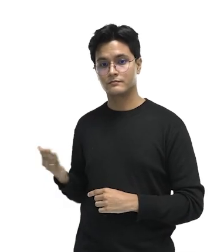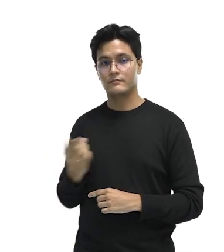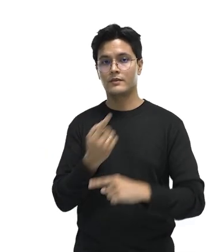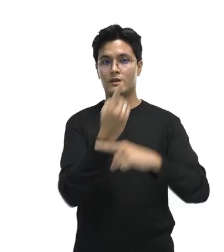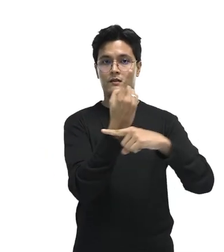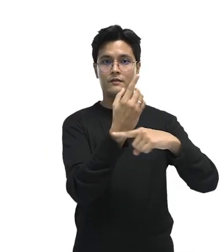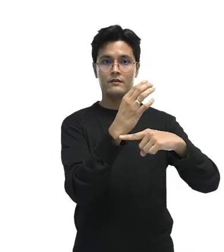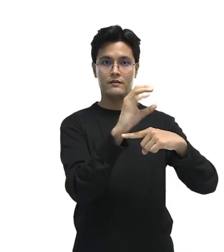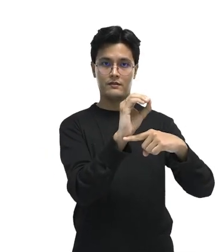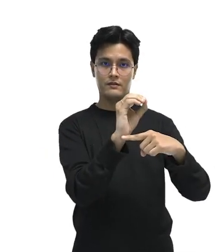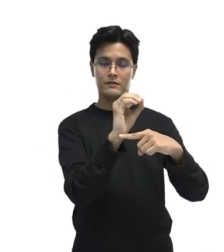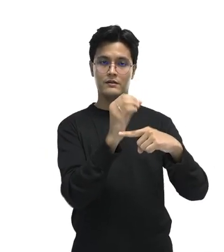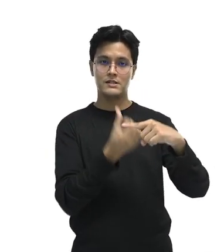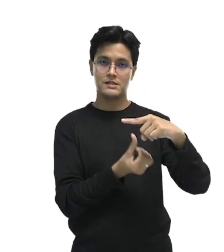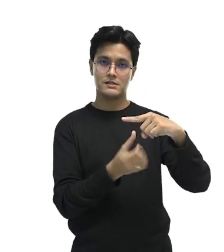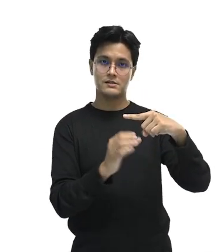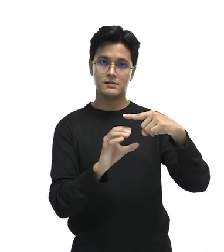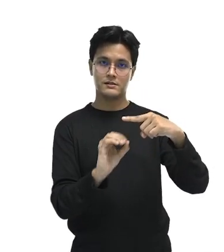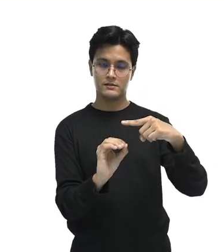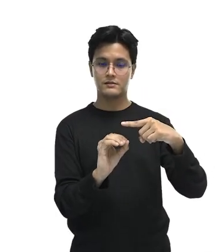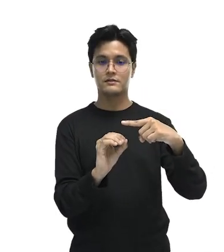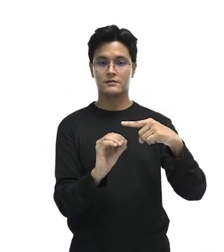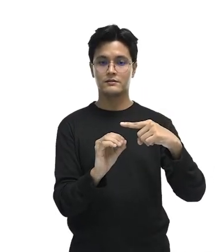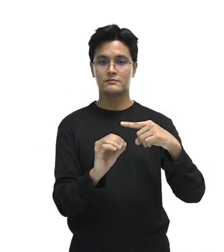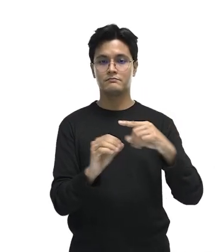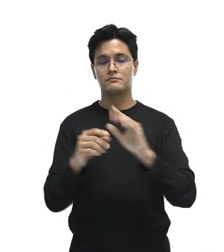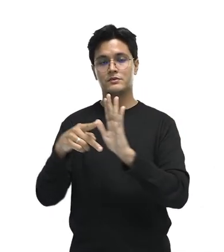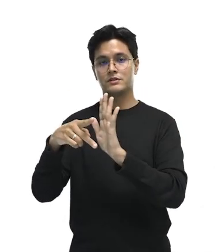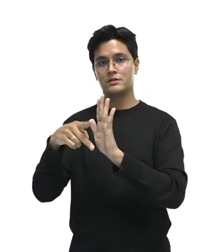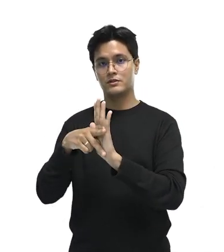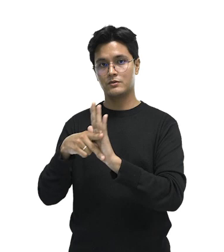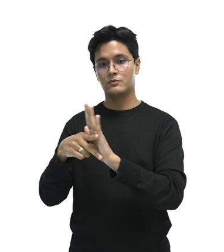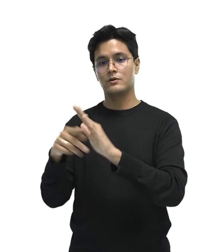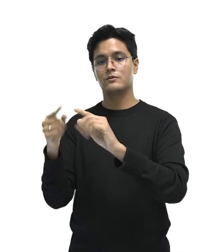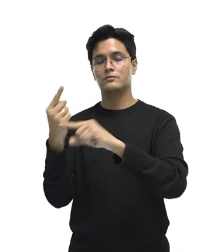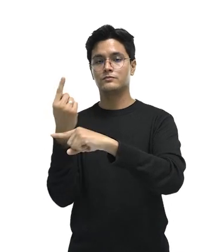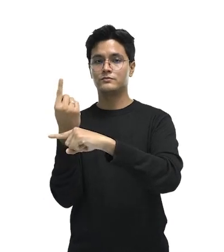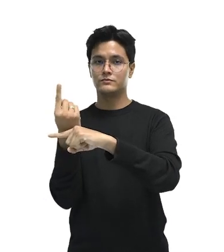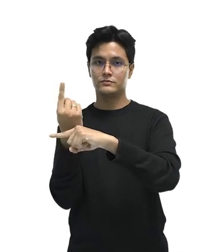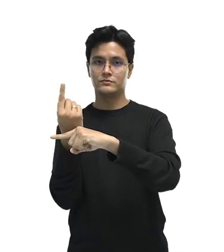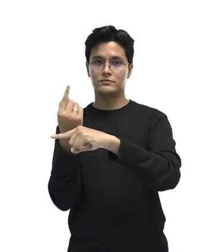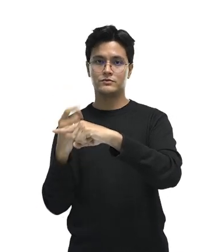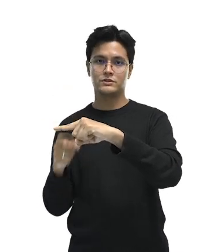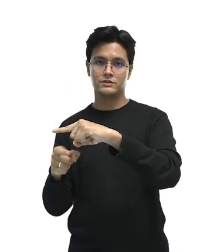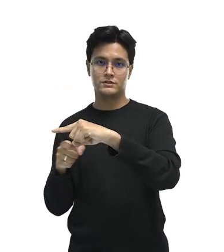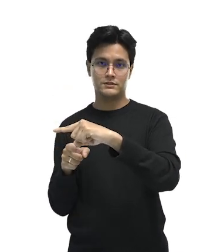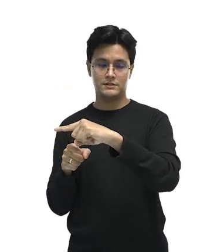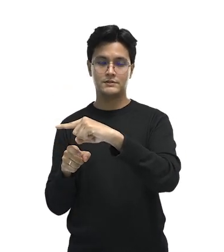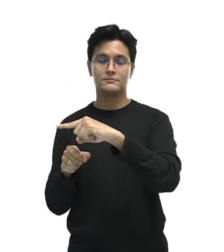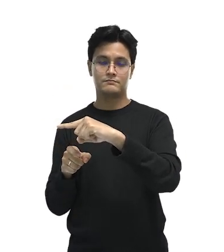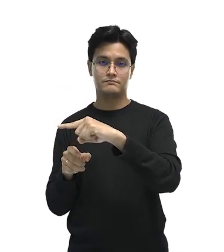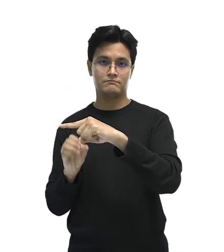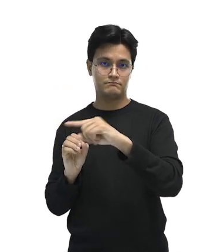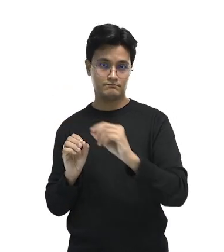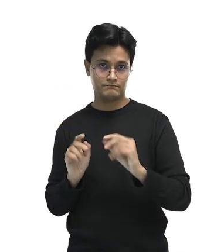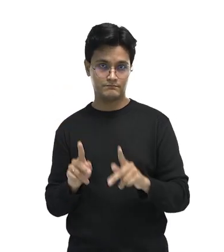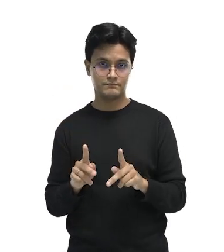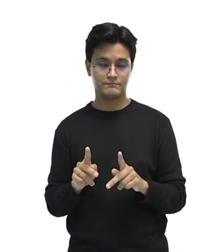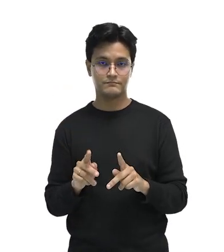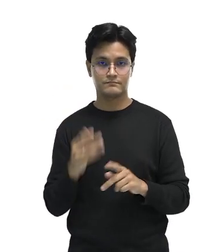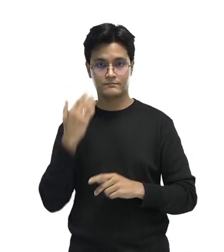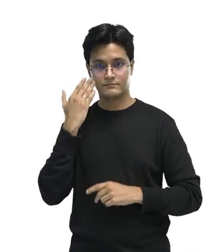para 60, assim como 1 está para x, ok?